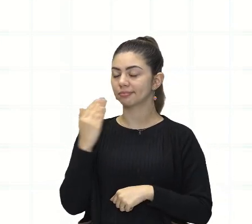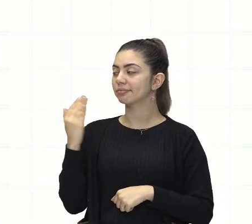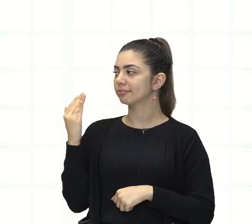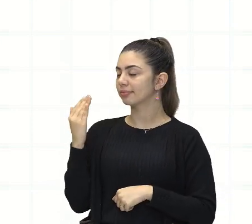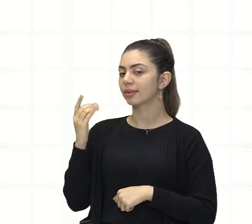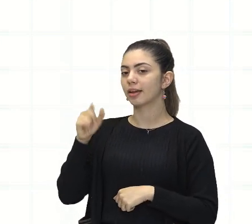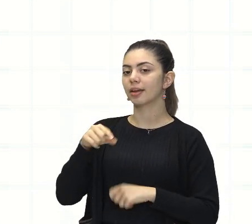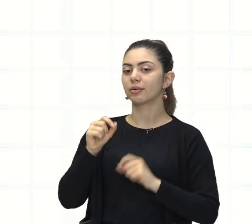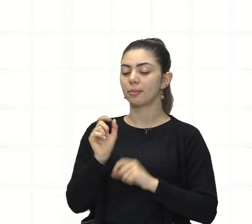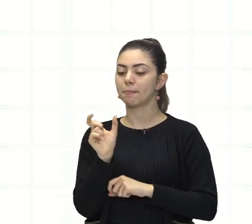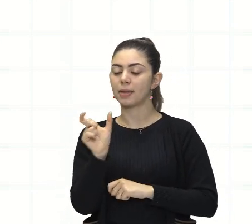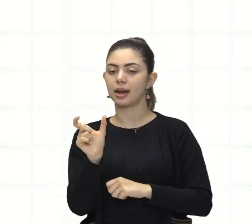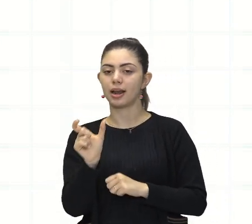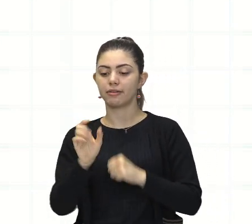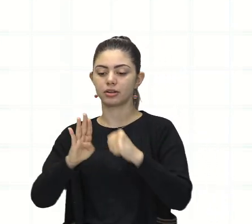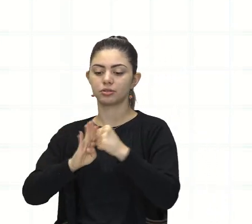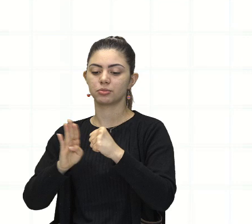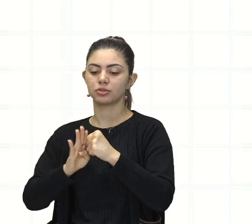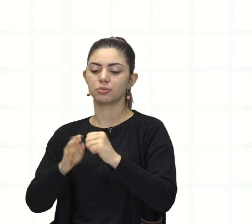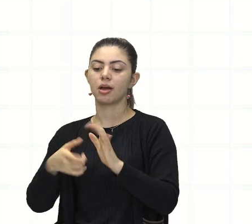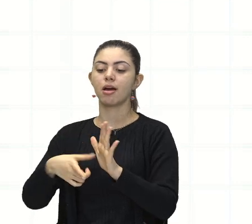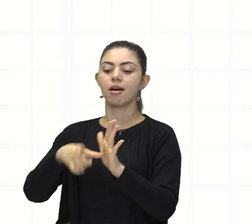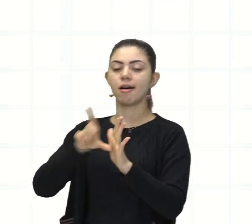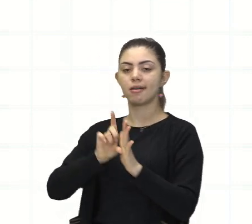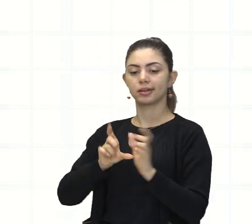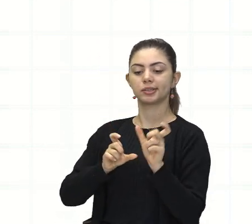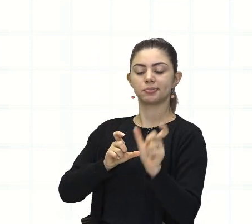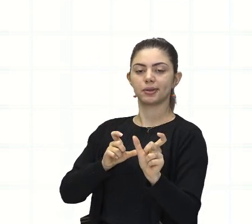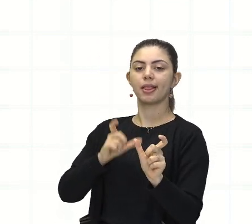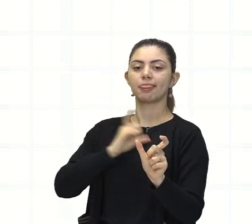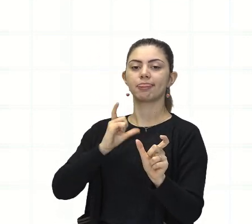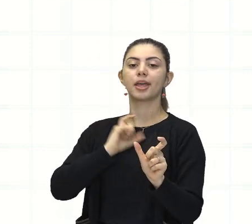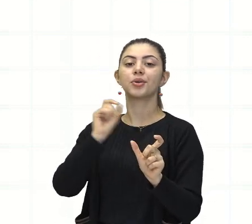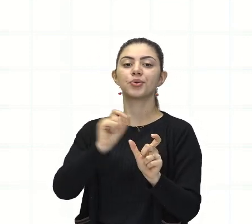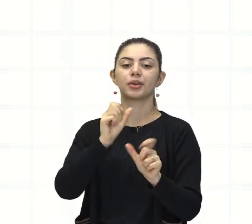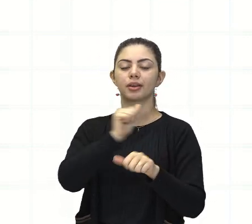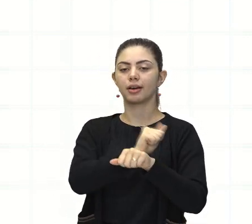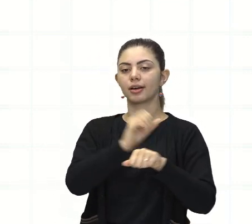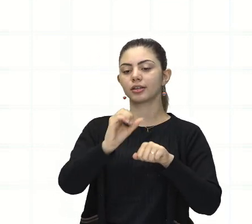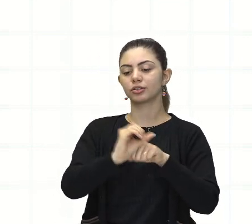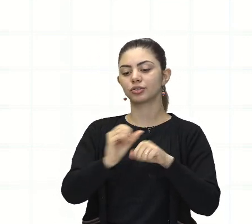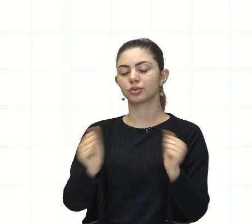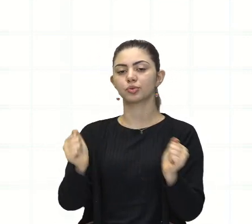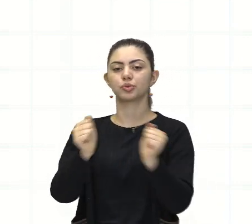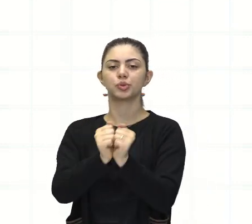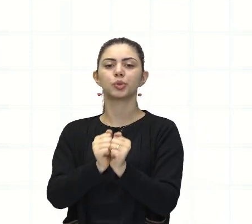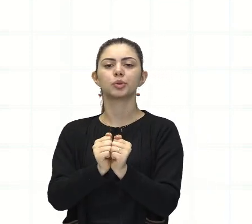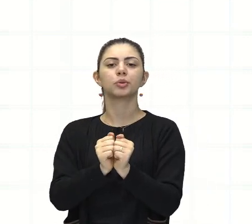de substantivo, com a intenção de